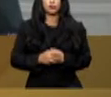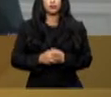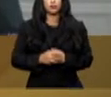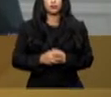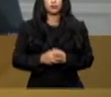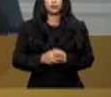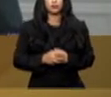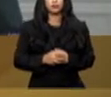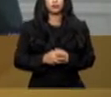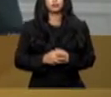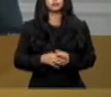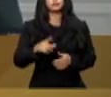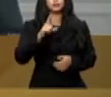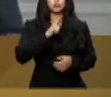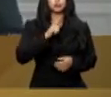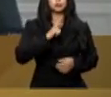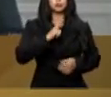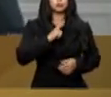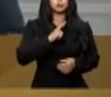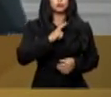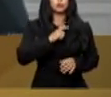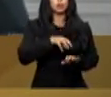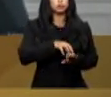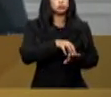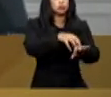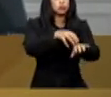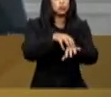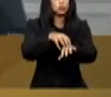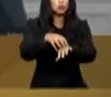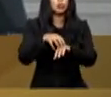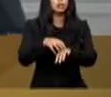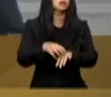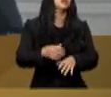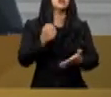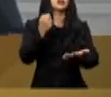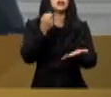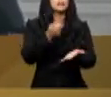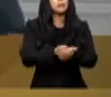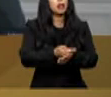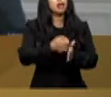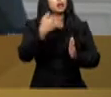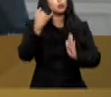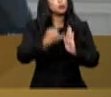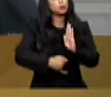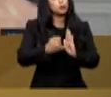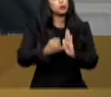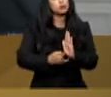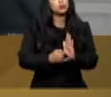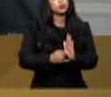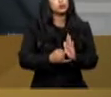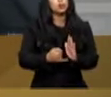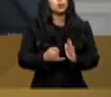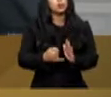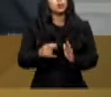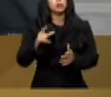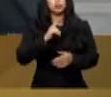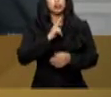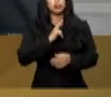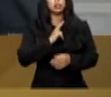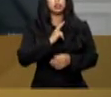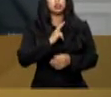que destinassem bens e serviços ao consumidor final contribuinte, para aqueles também não